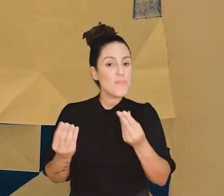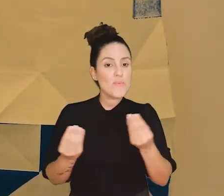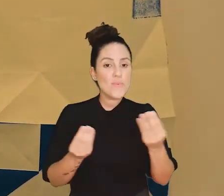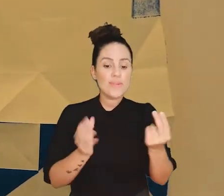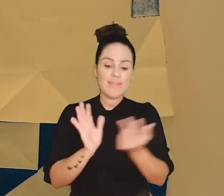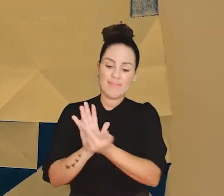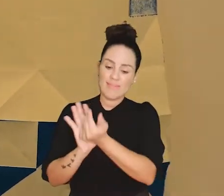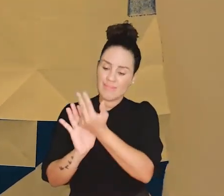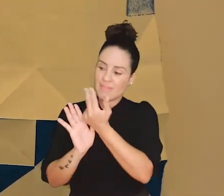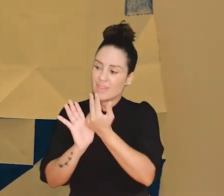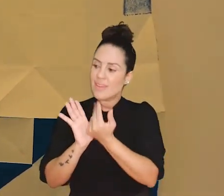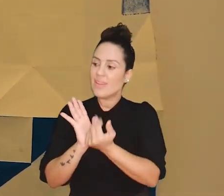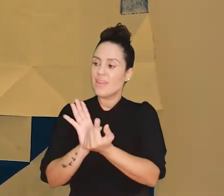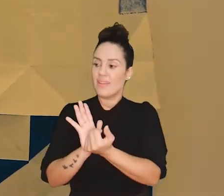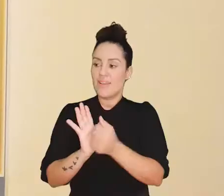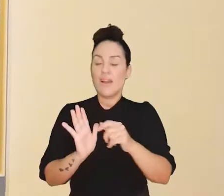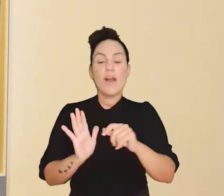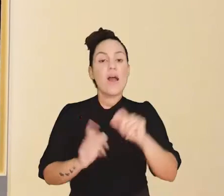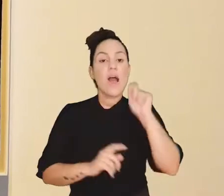na sua superfície.